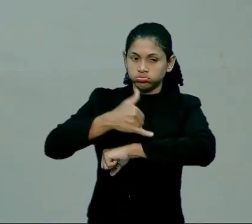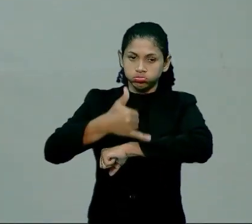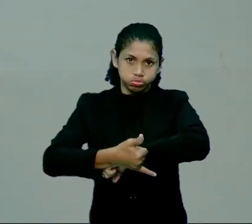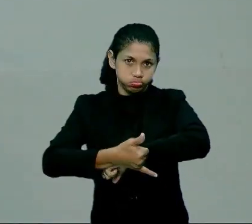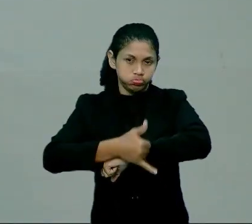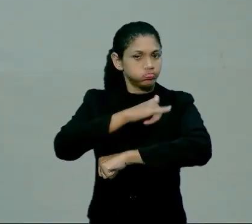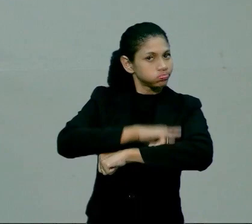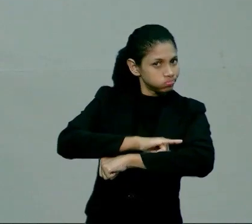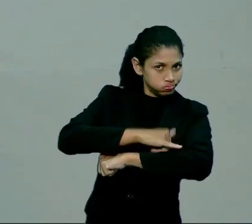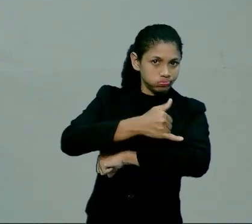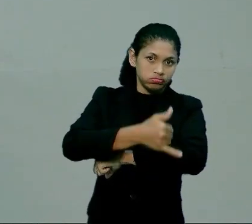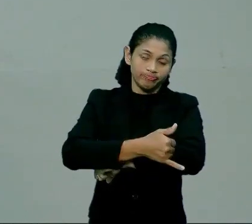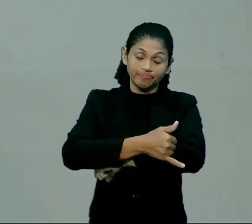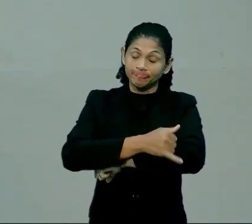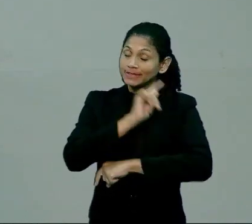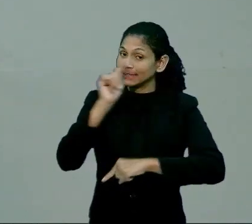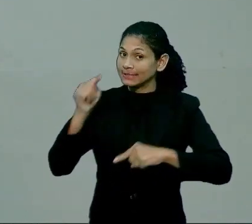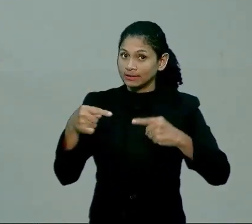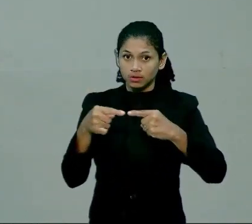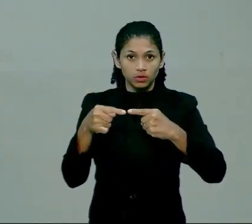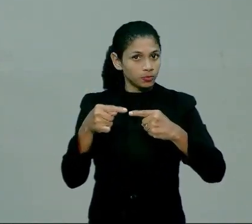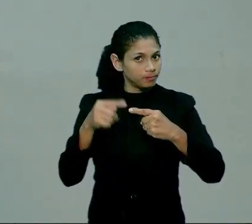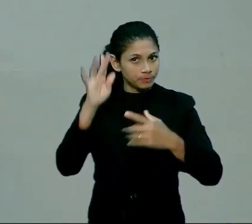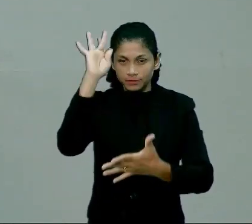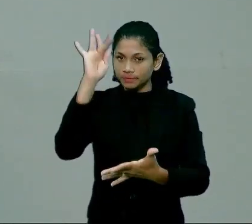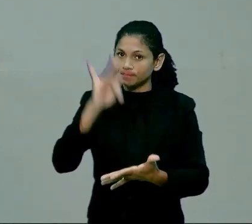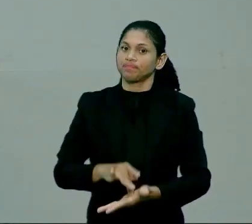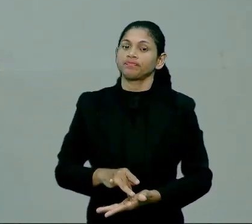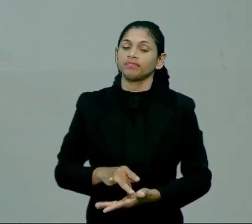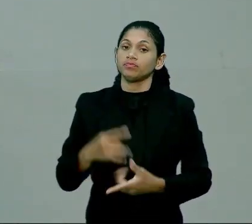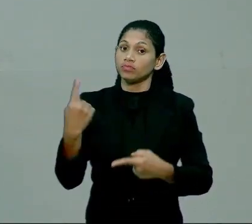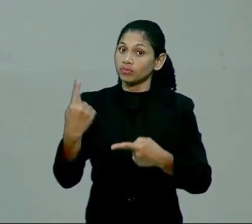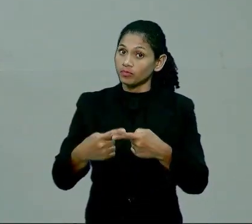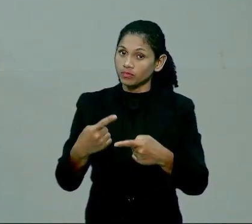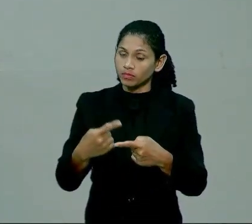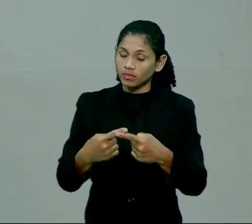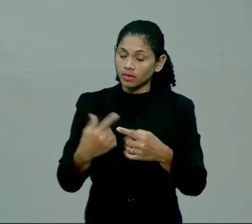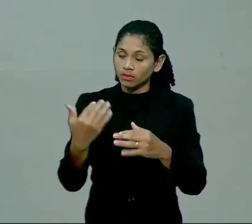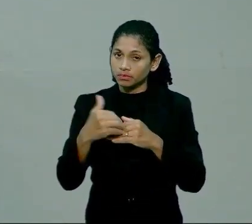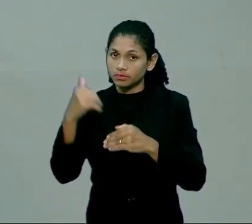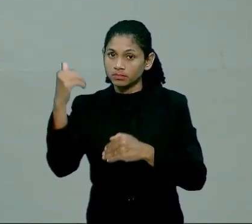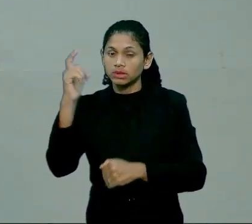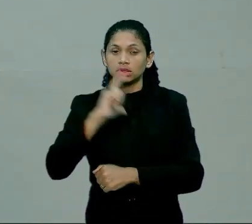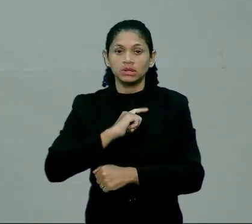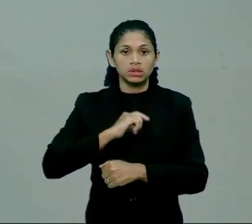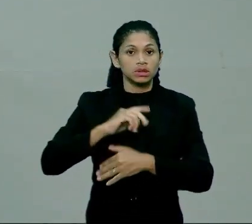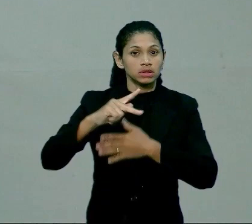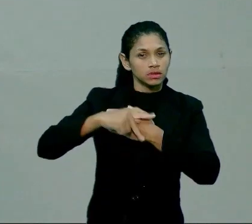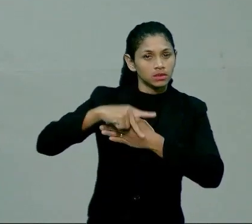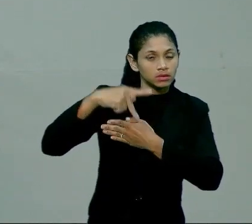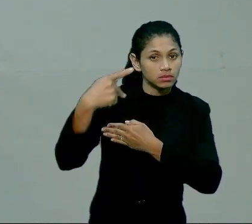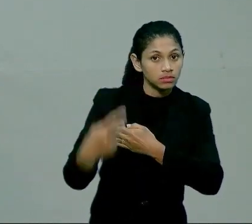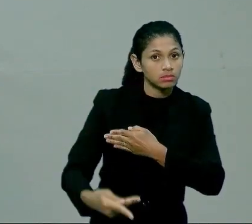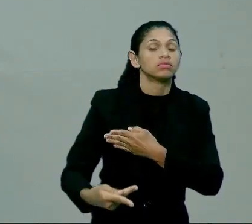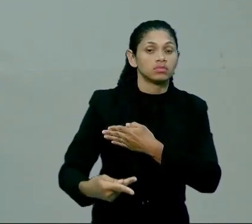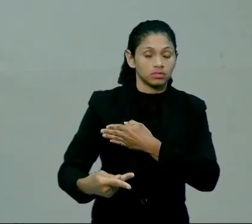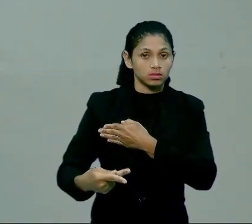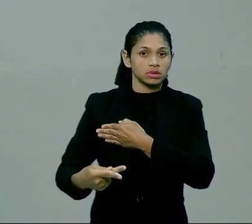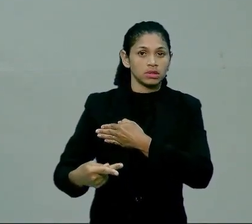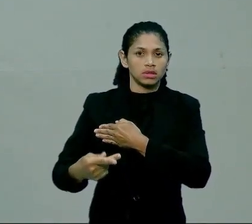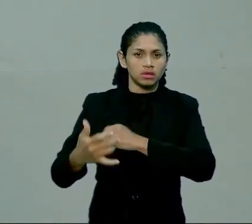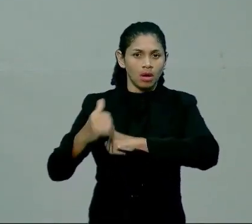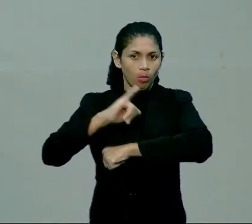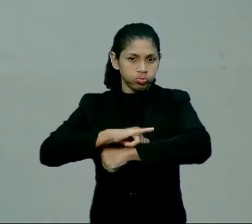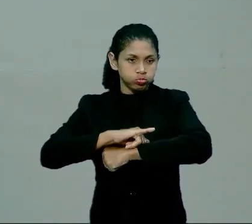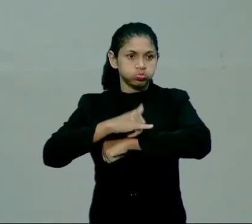daí provavelmente não condiz com a realidade, e até porque, por mais que uma das consequências do sedentarismo, como a gente já viu em aulas anteriores,